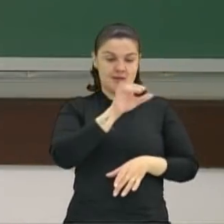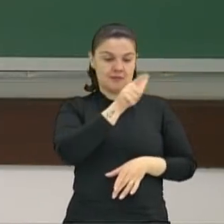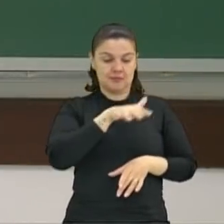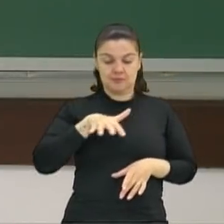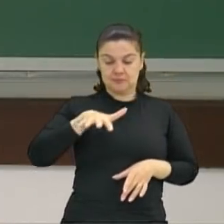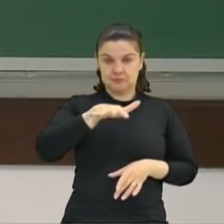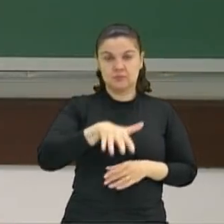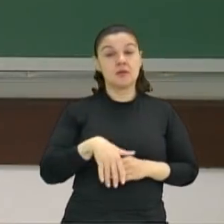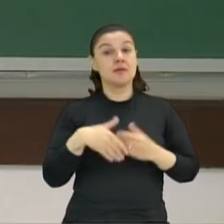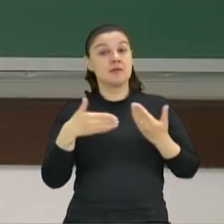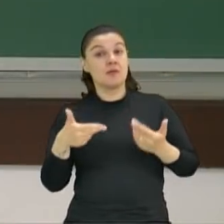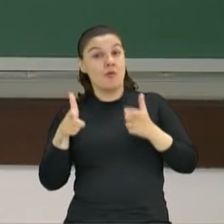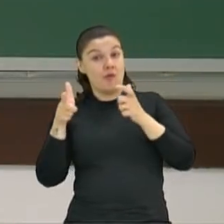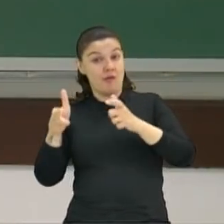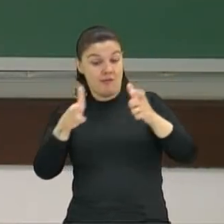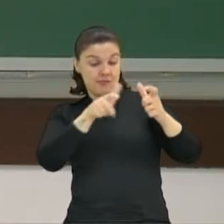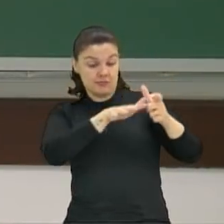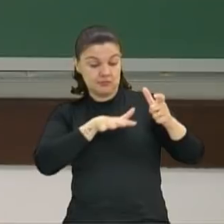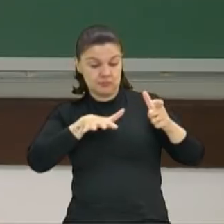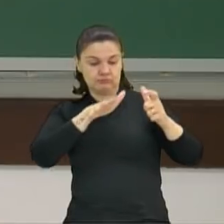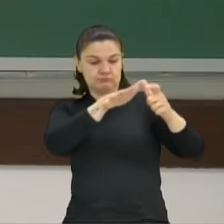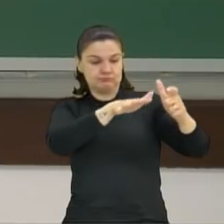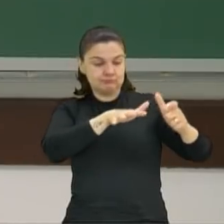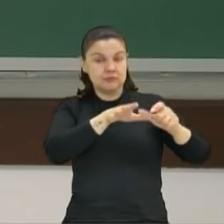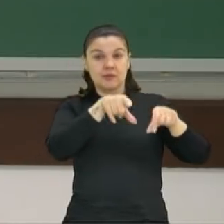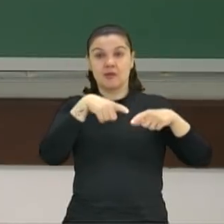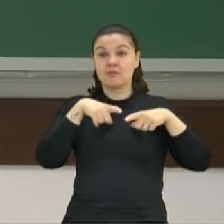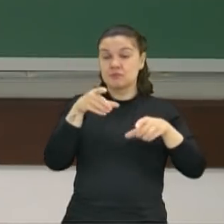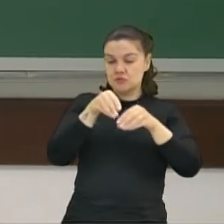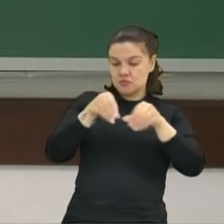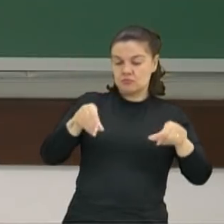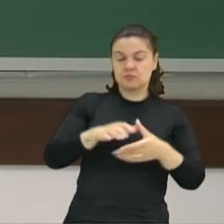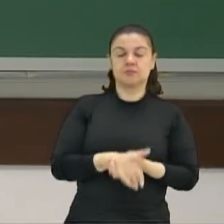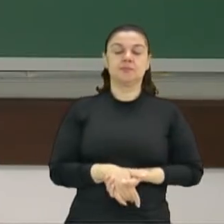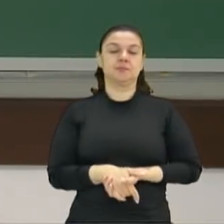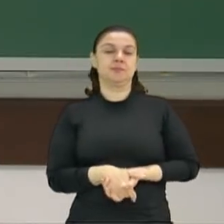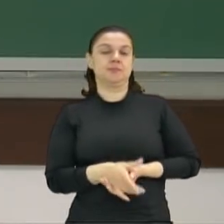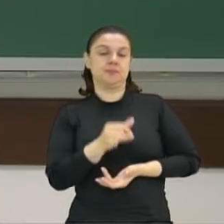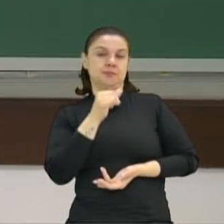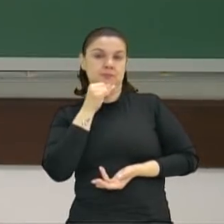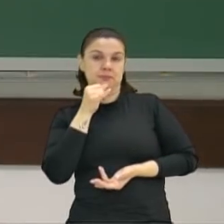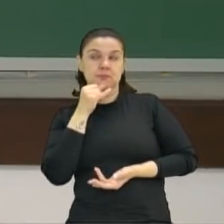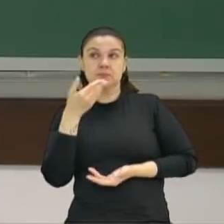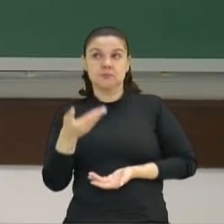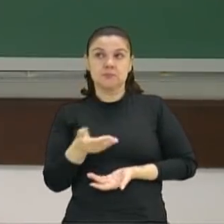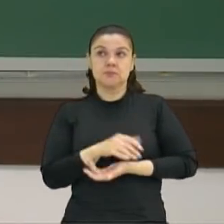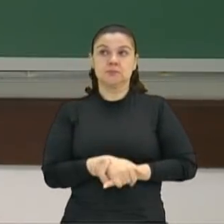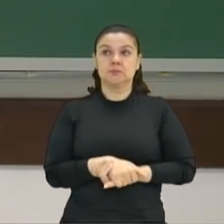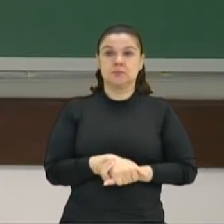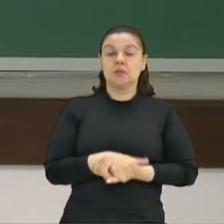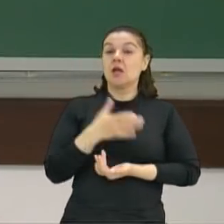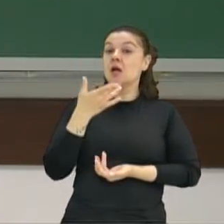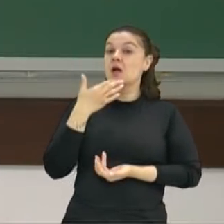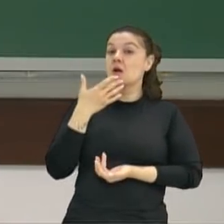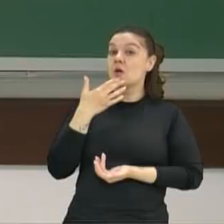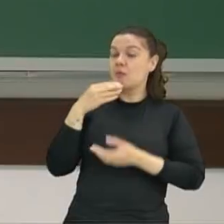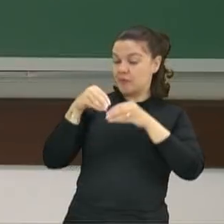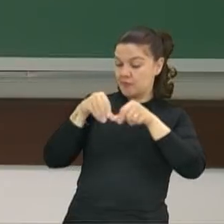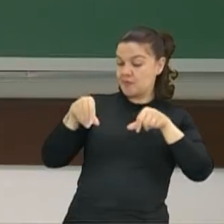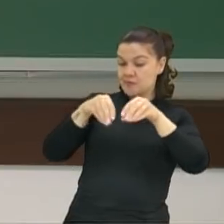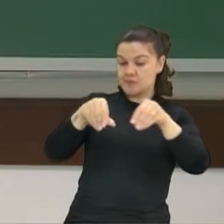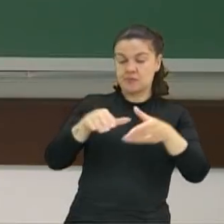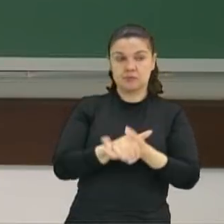região. Então, cada região tem um tipo de solo. Vocês podem observar isso na coloração do